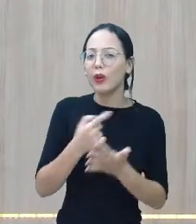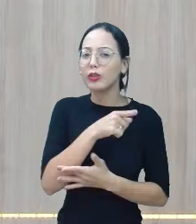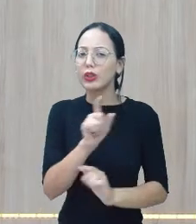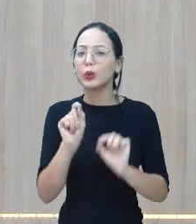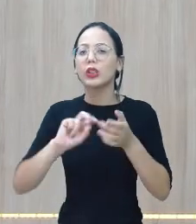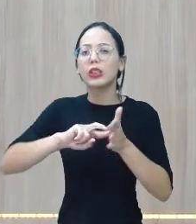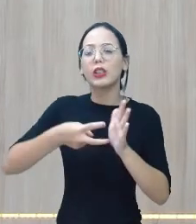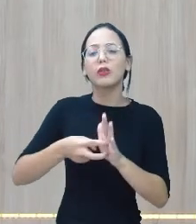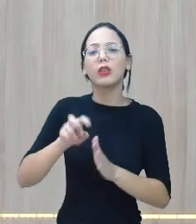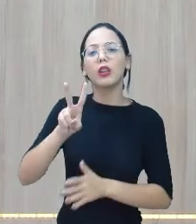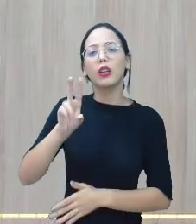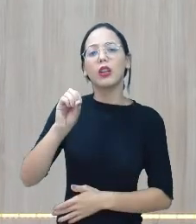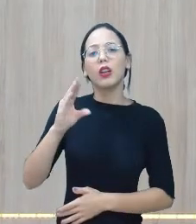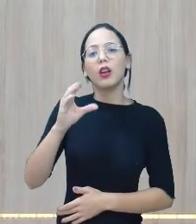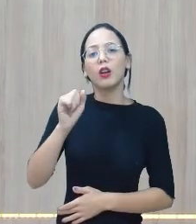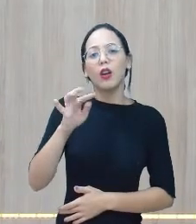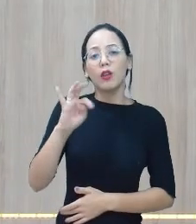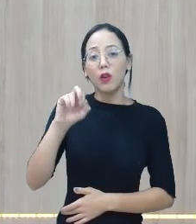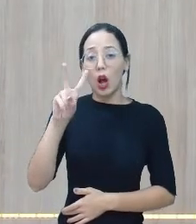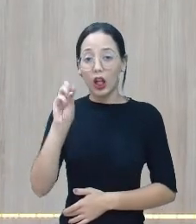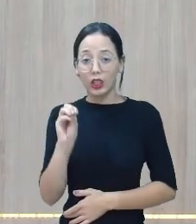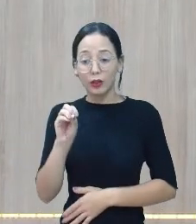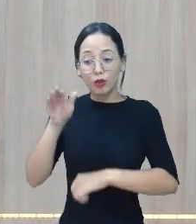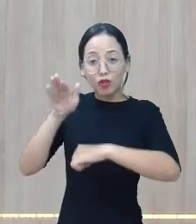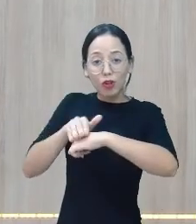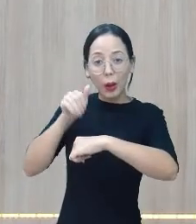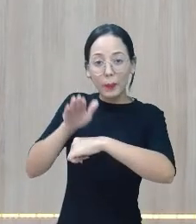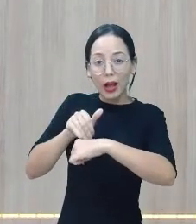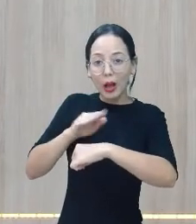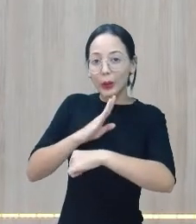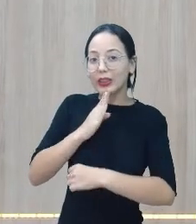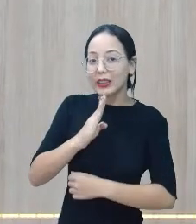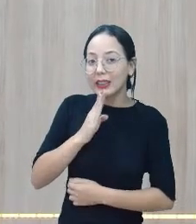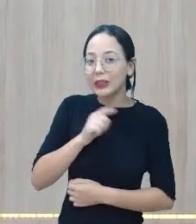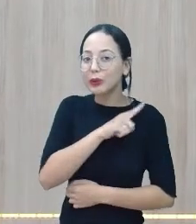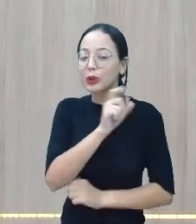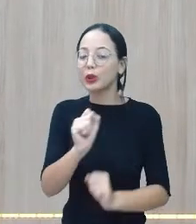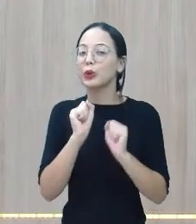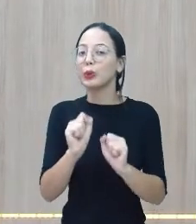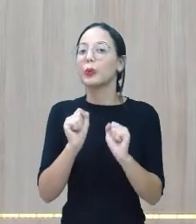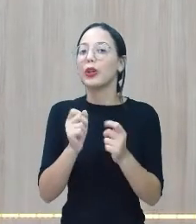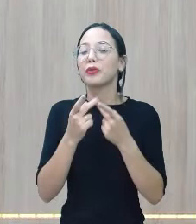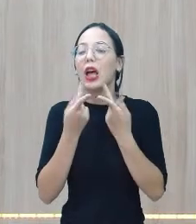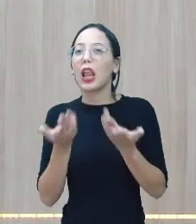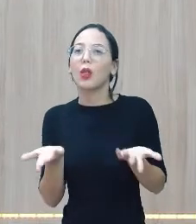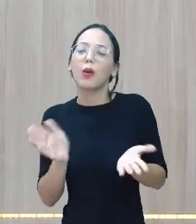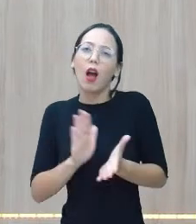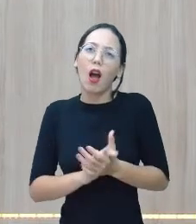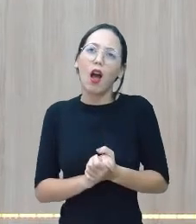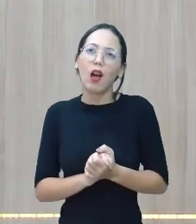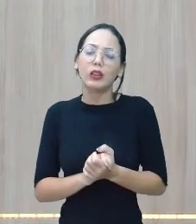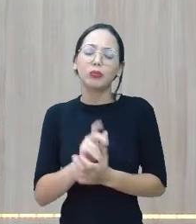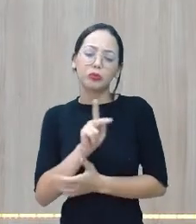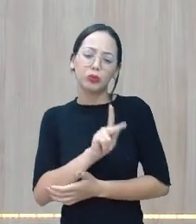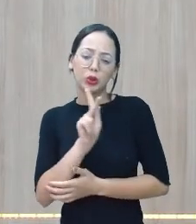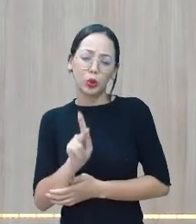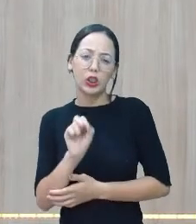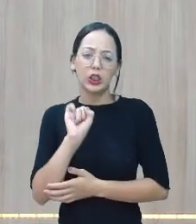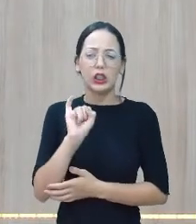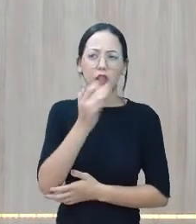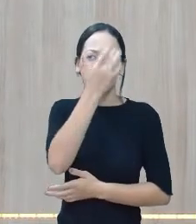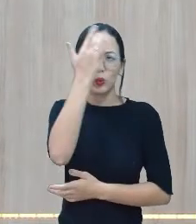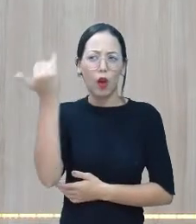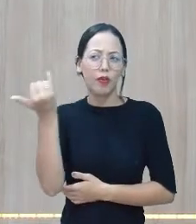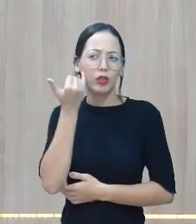é vocativo? Lembra aí um pouquinho. Vocês podem estar aí falando assim, professora, se eu